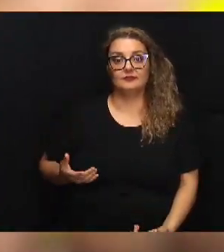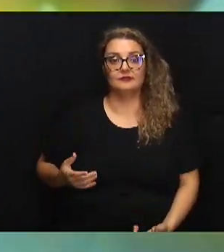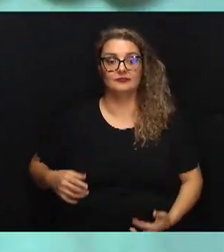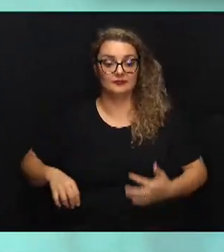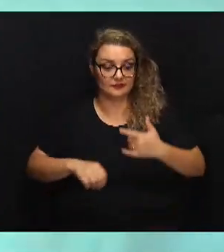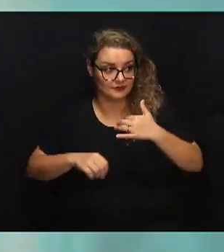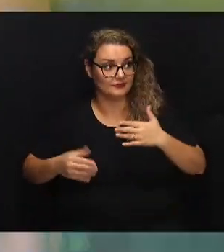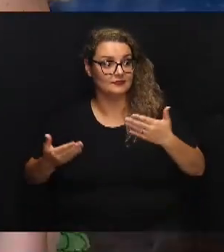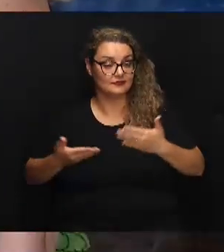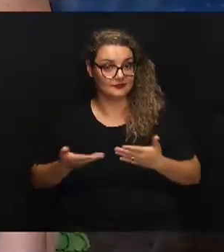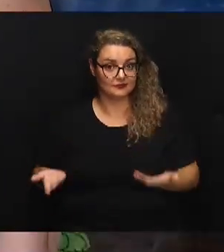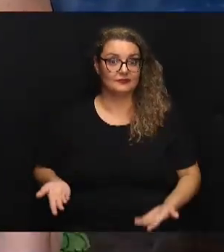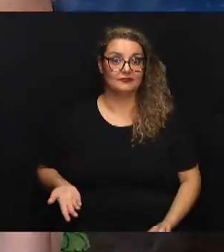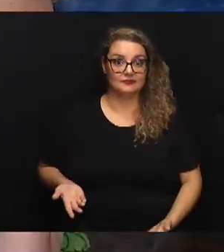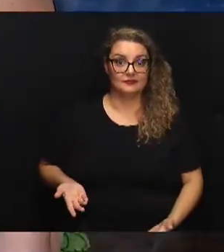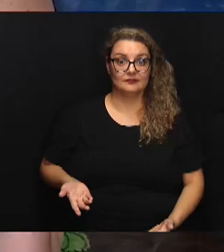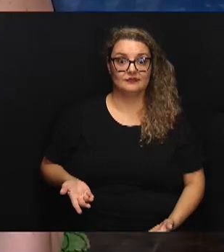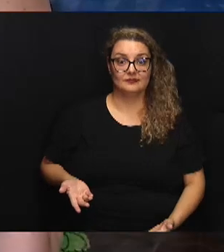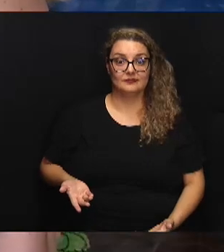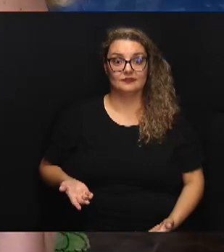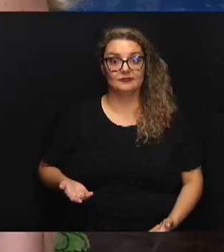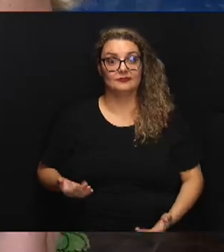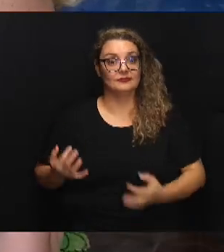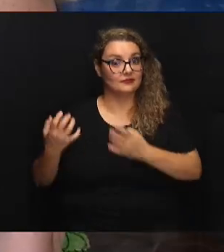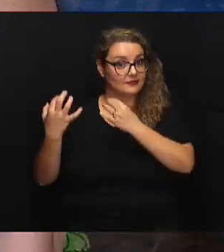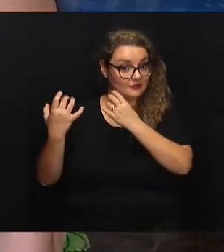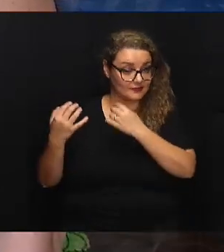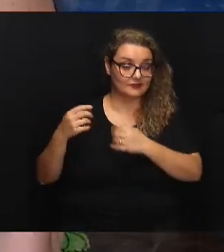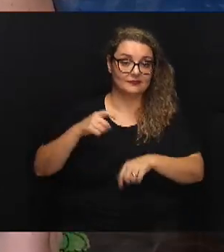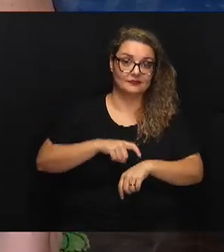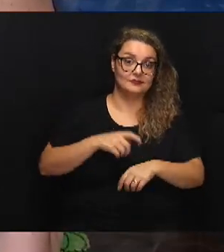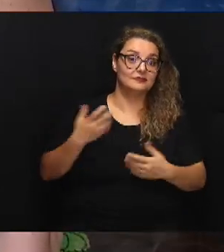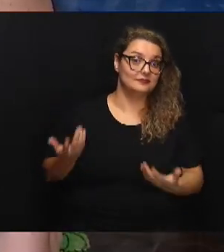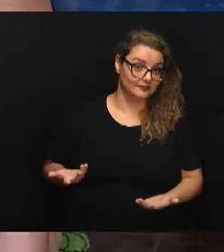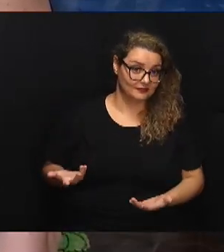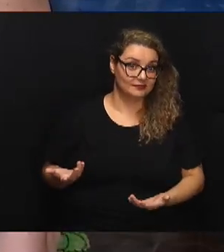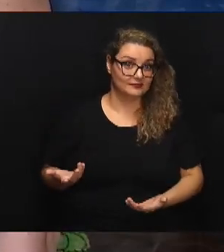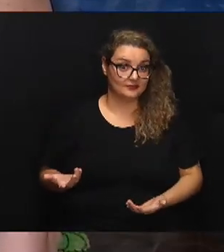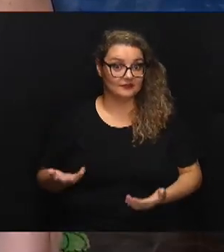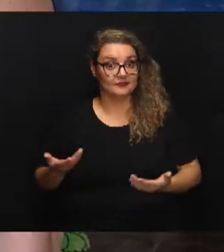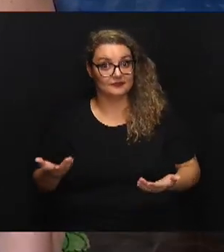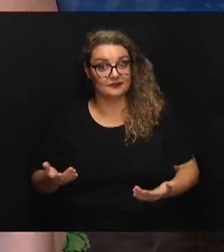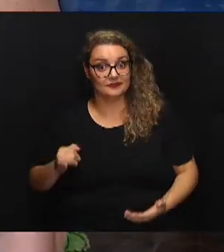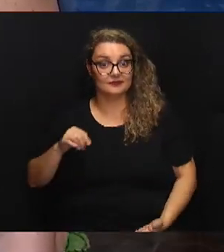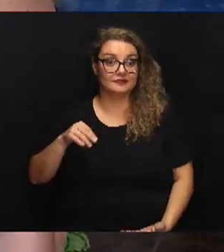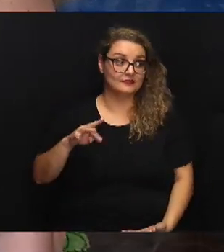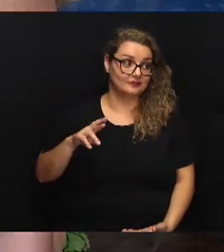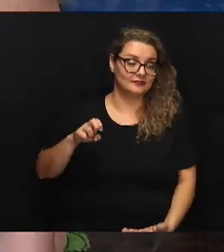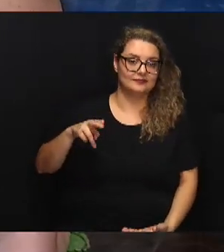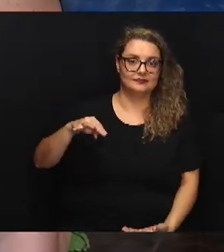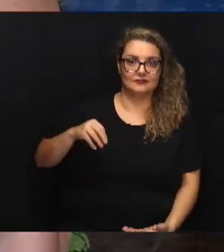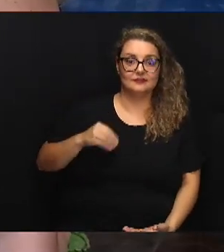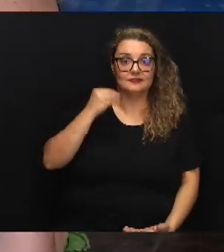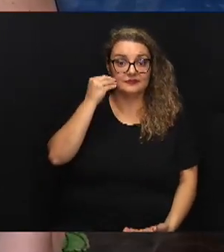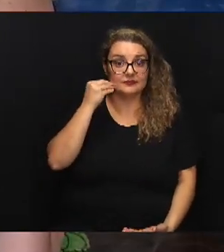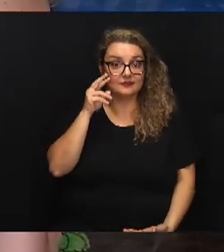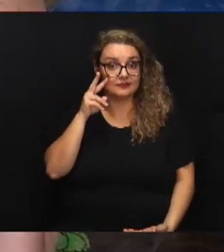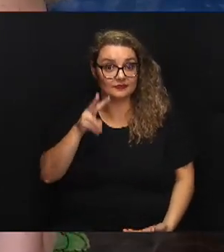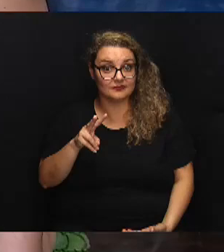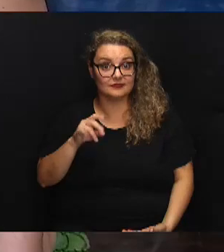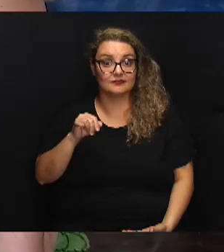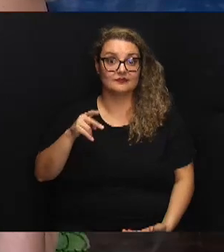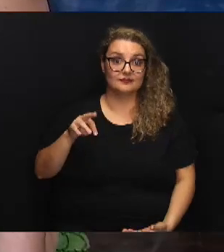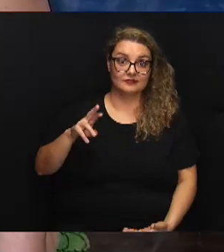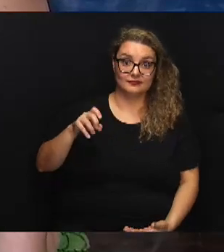agora, eu toquei clarinete um tempo, então instrumentos também para eles terem vivência, de ver um instrumento